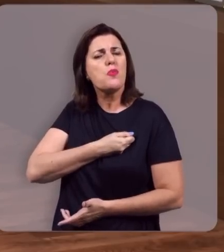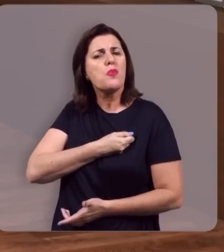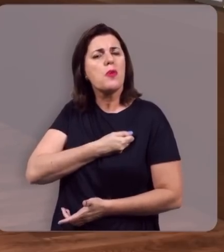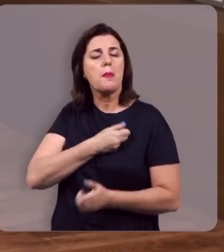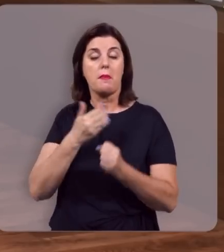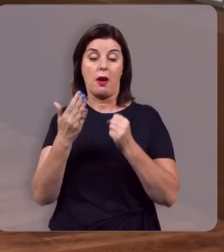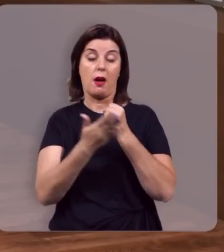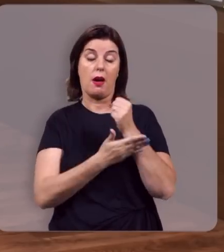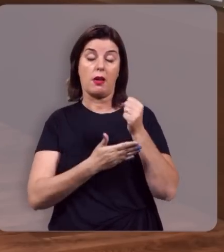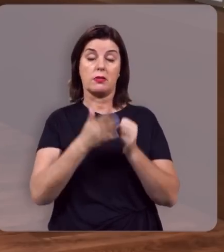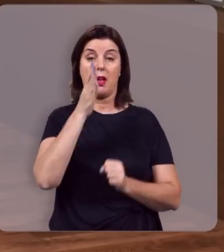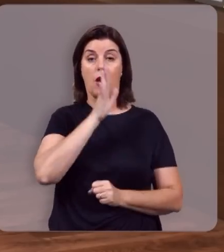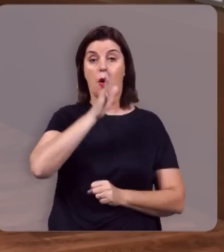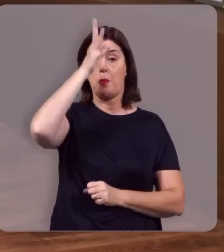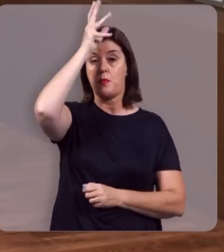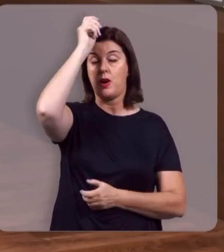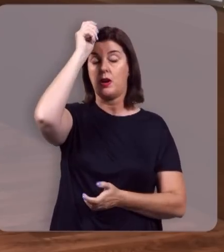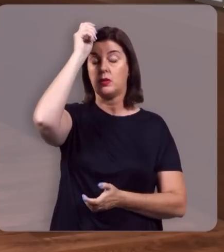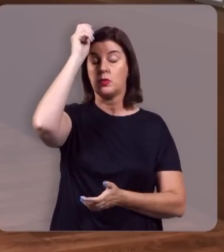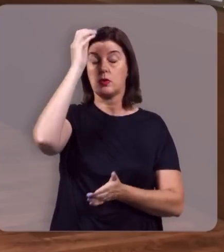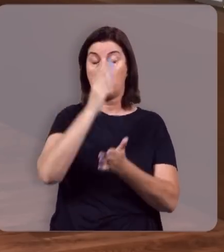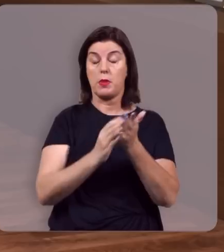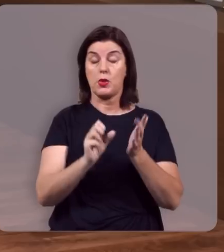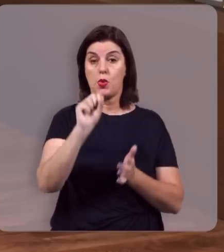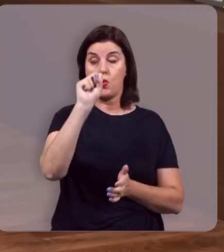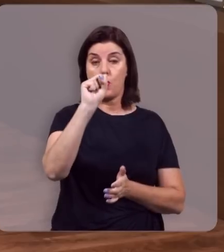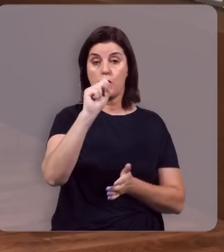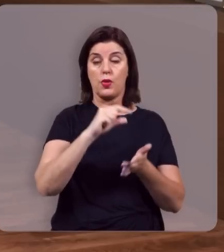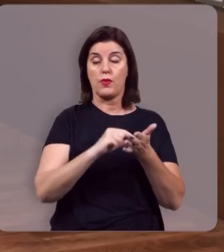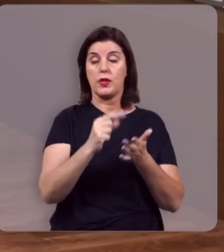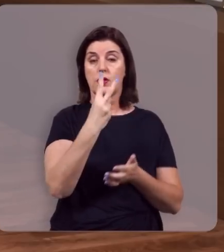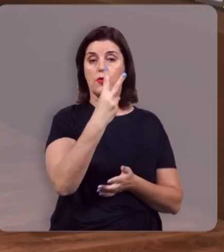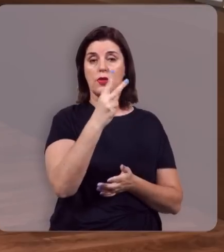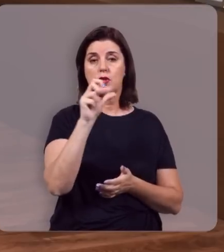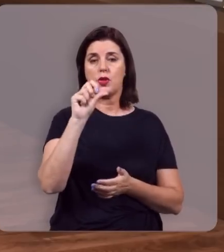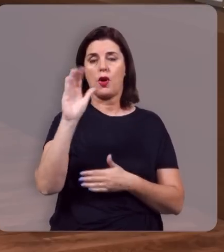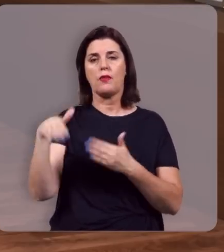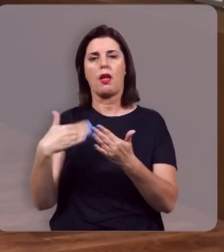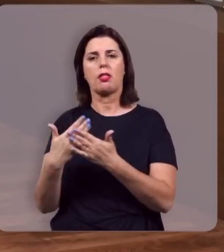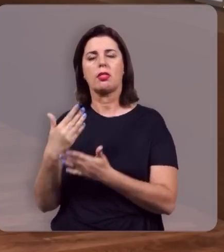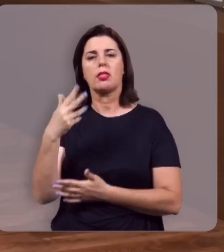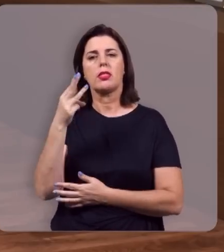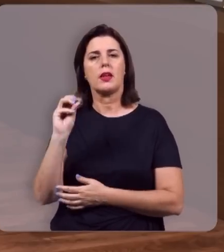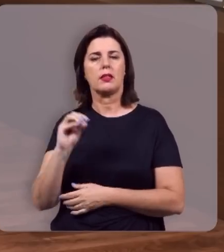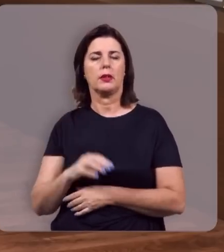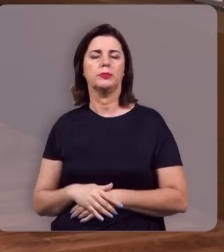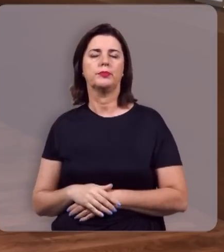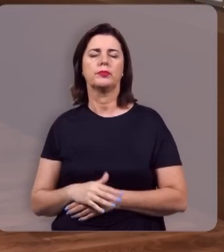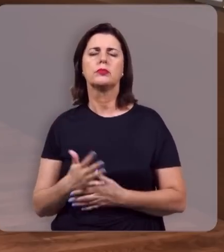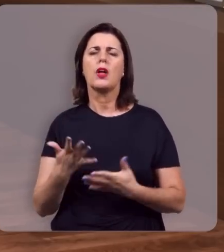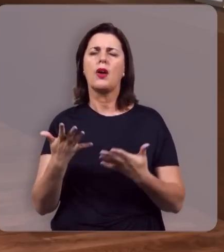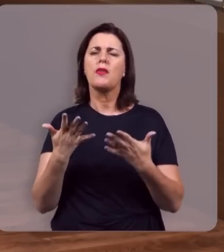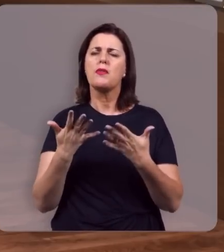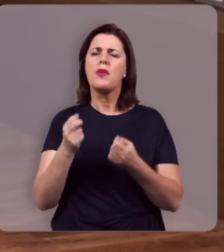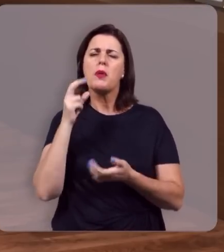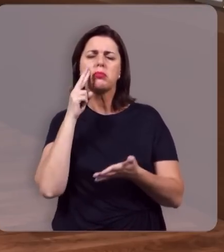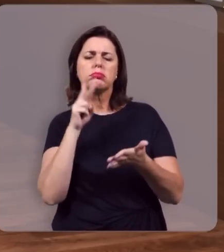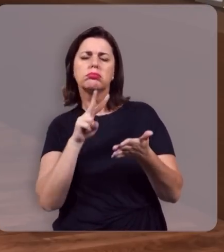esta mensagem em Romanos, capítulo 8, versos 29 e 30. Vamos